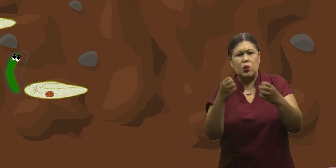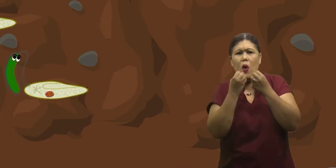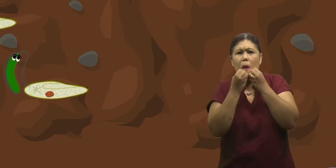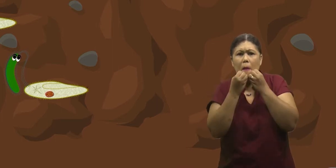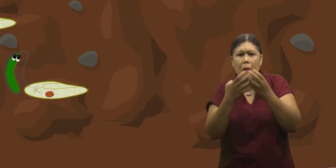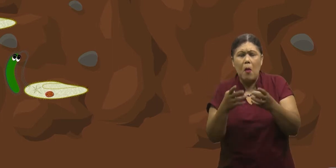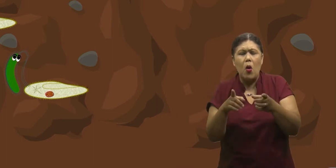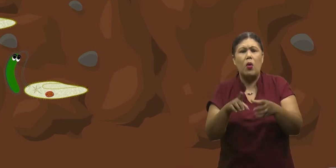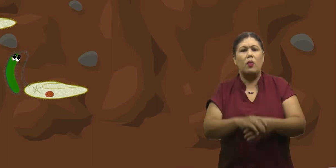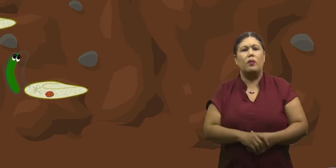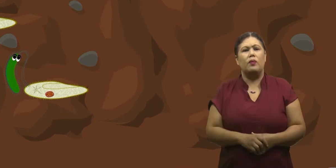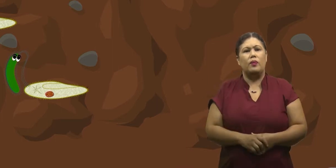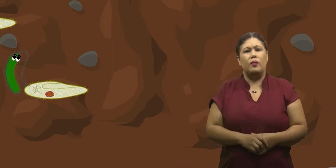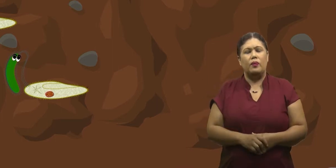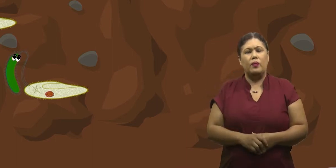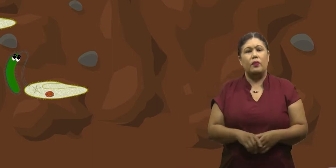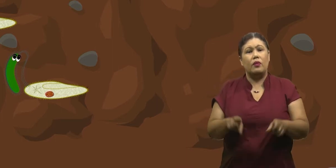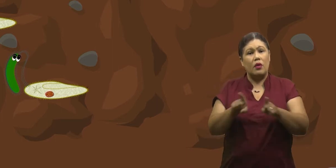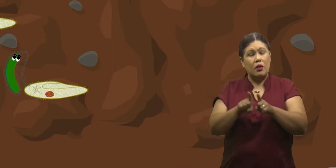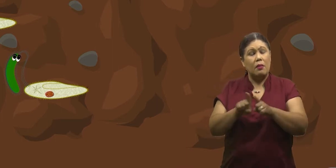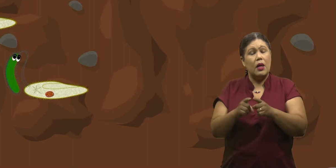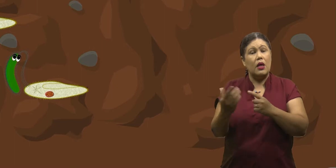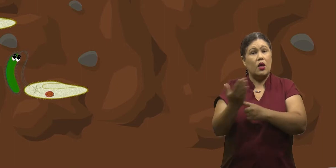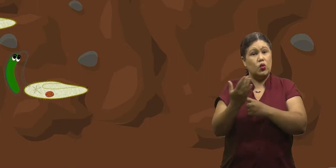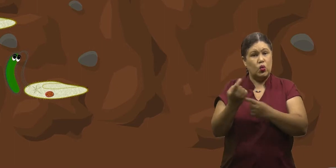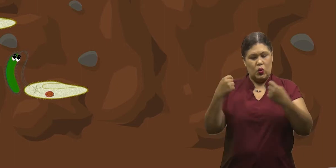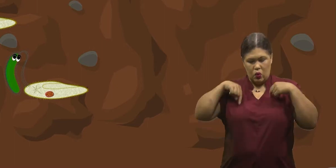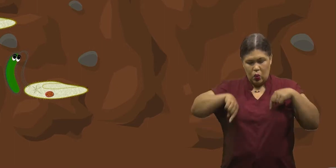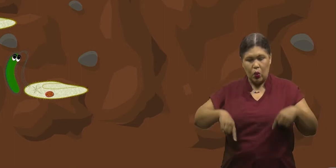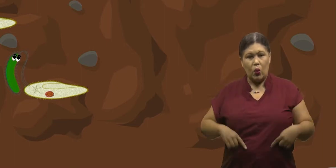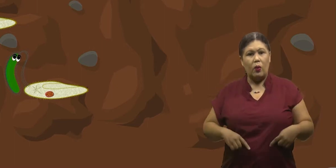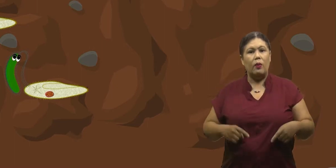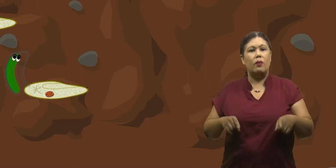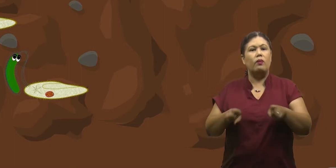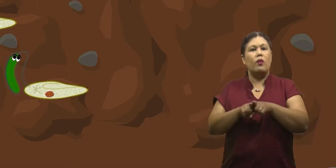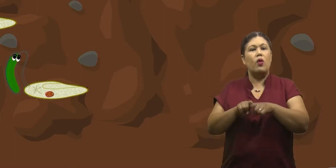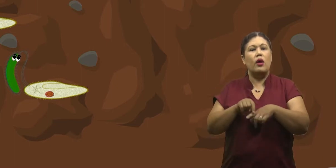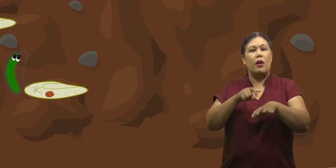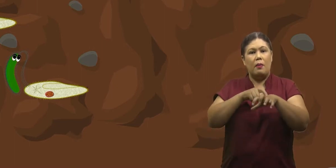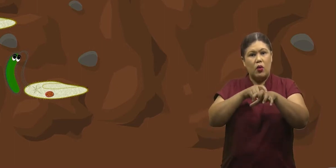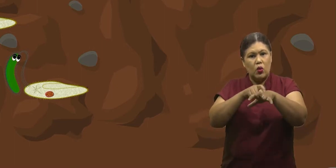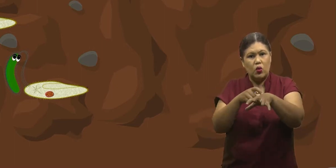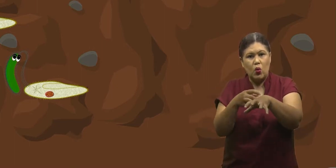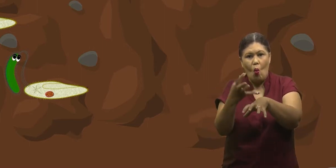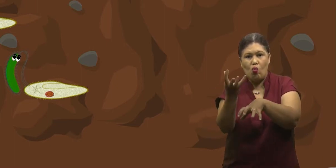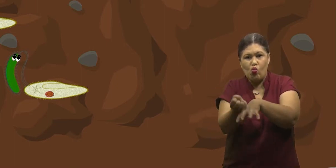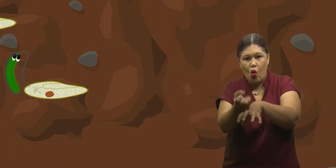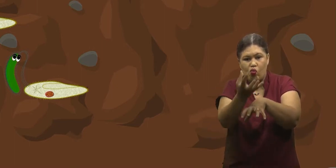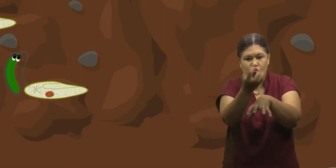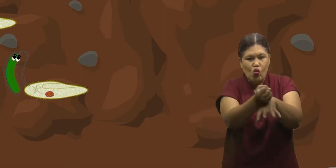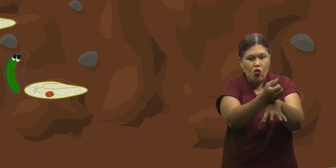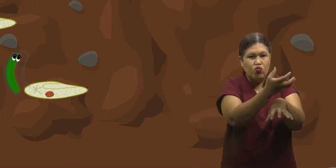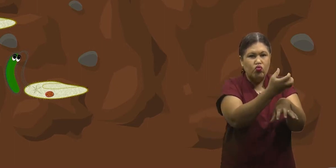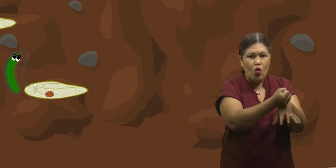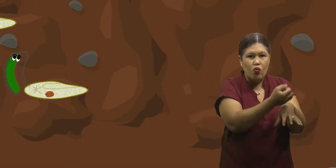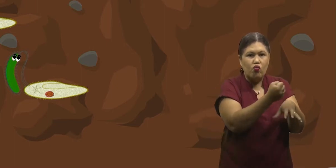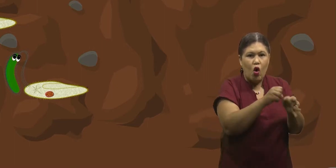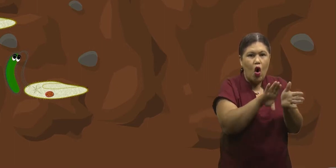de substâncias do corpo humano. Isso acontece porque os protozoários consomem as bactérias do